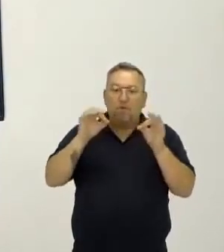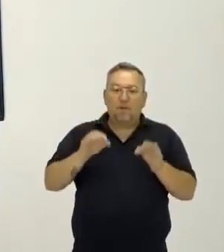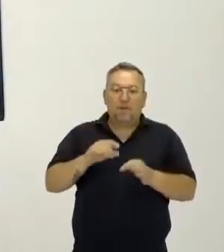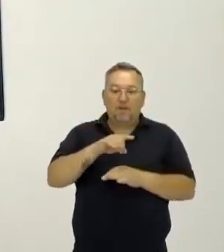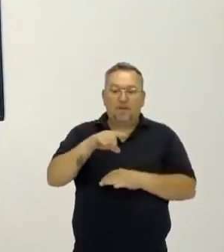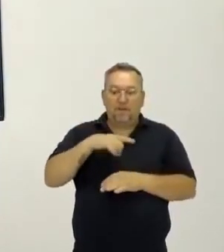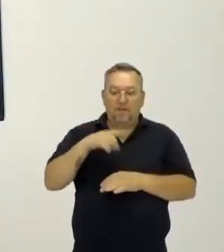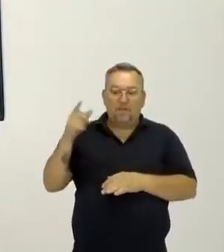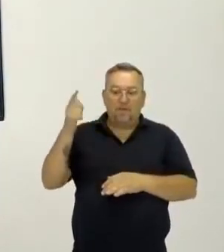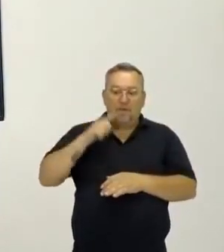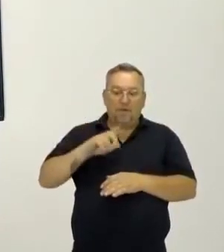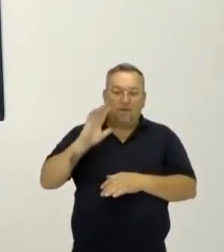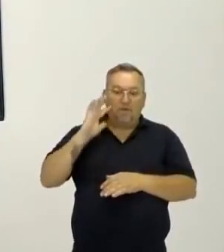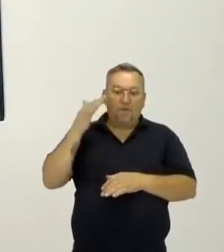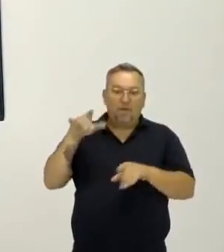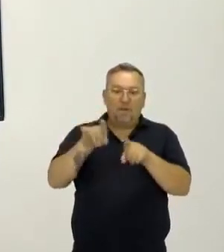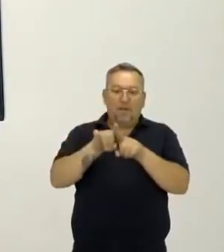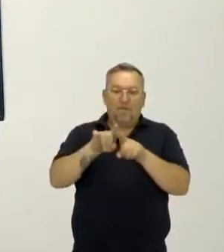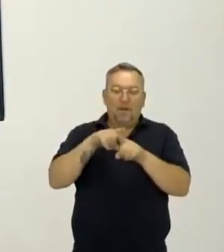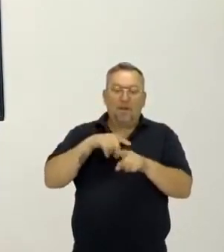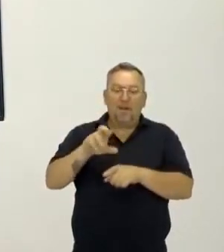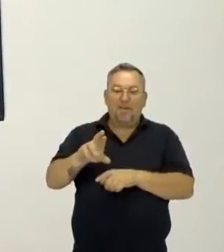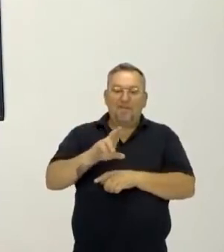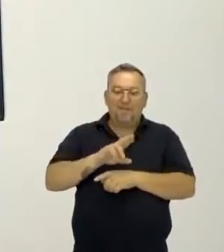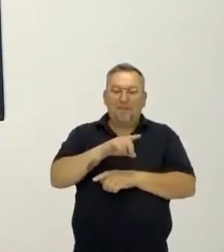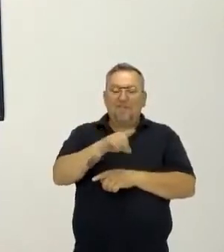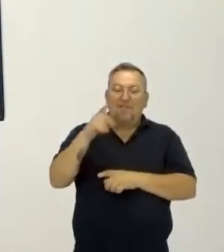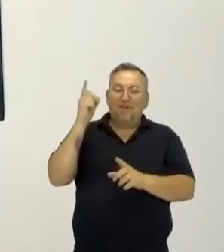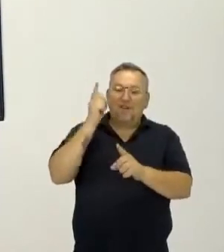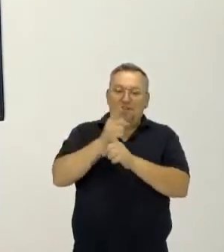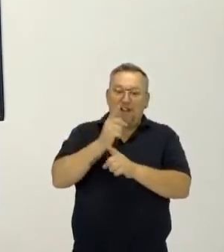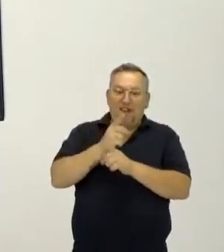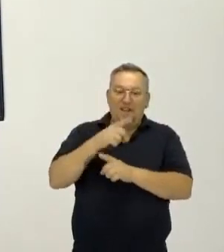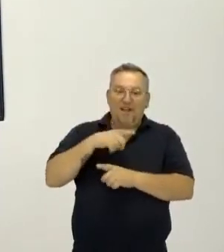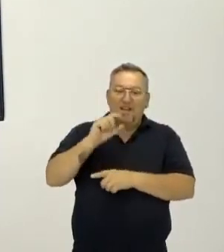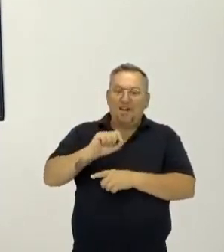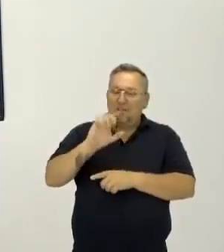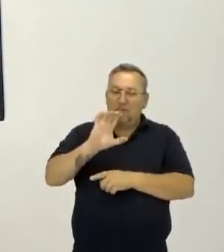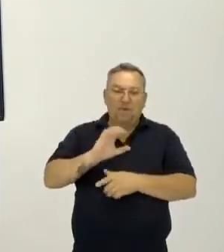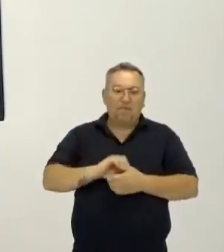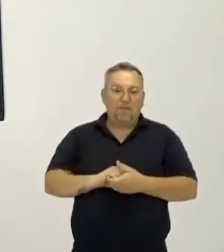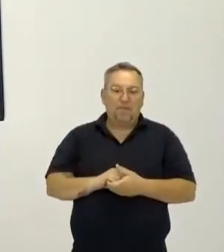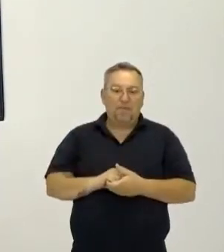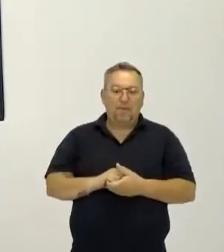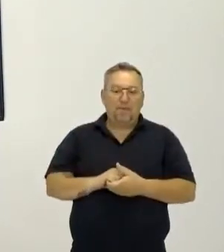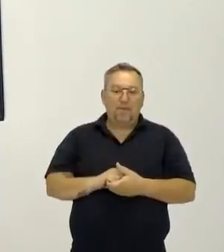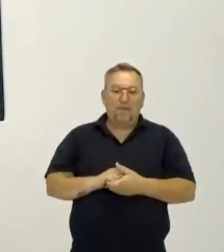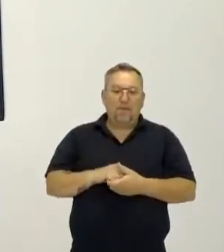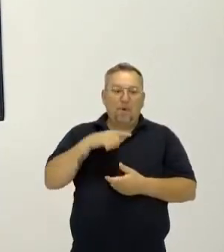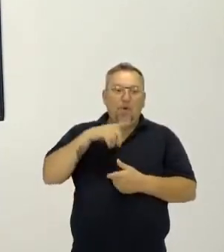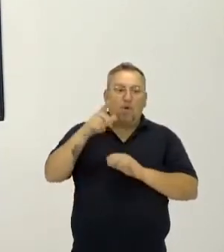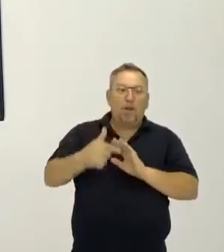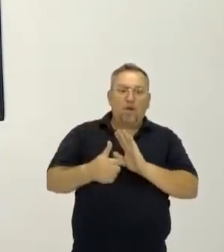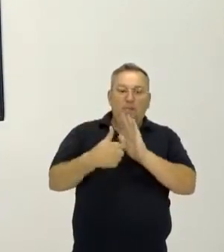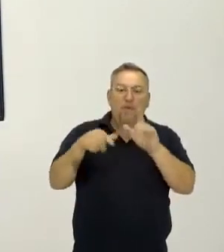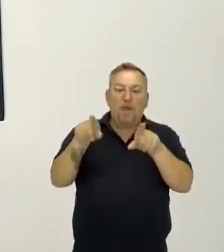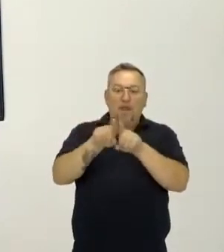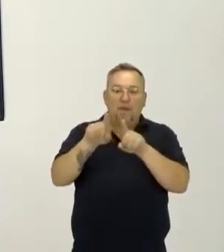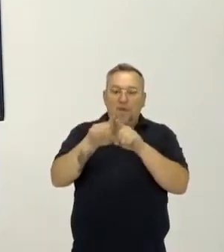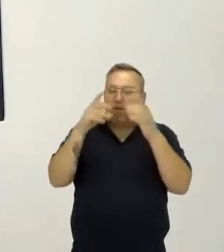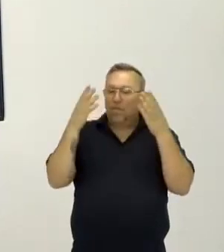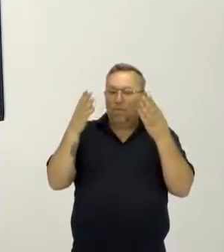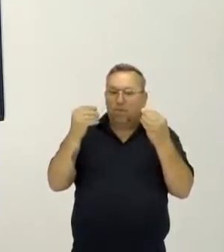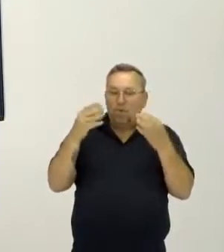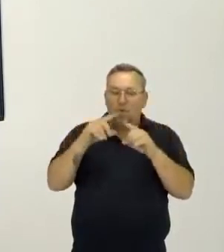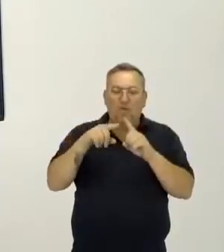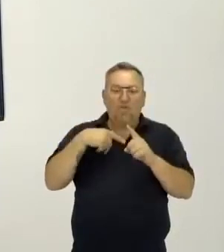vocês conseguiriam resolver. E aí a resposta, vocês vão achar que seria o 15 mesmo. O que eu quero elencar e muito